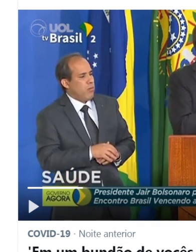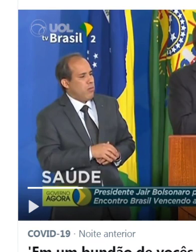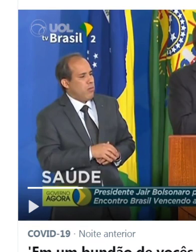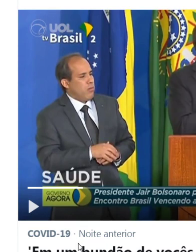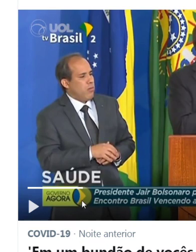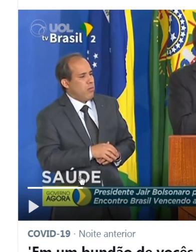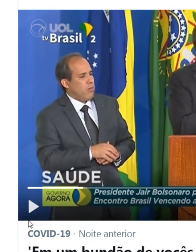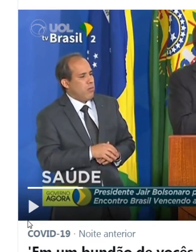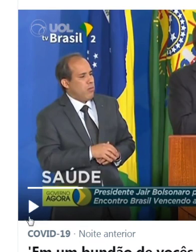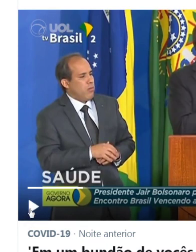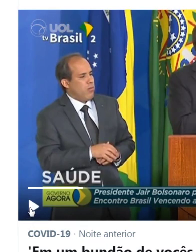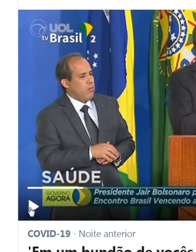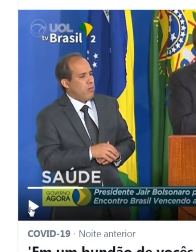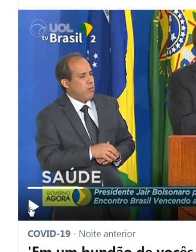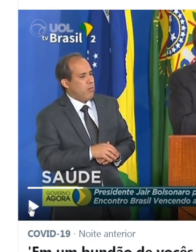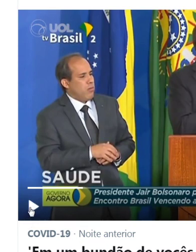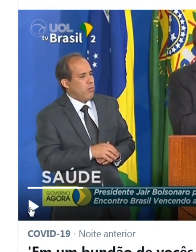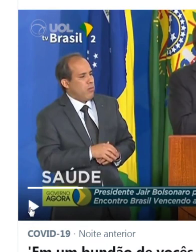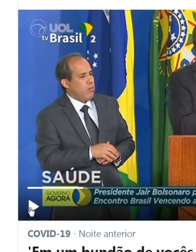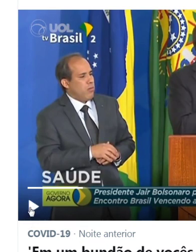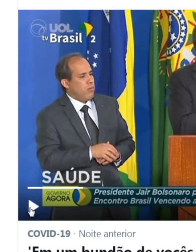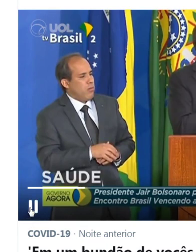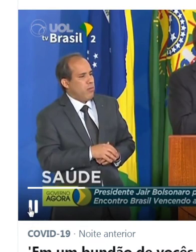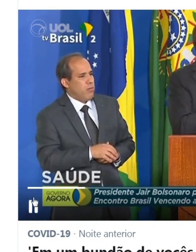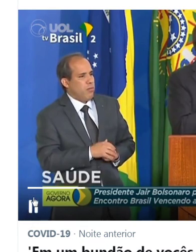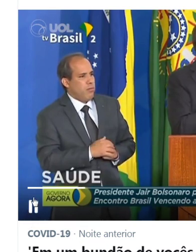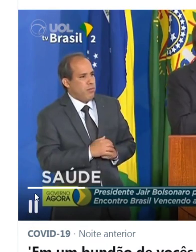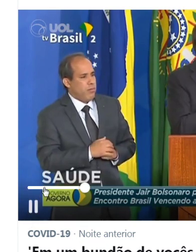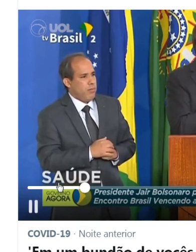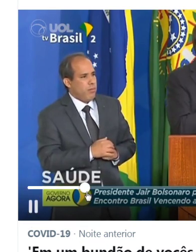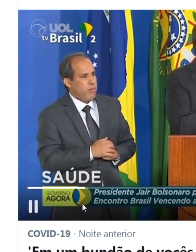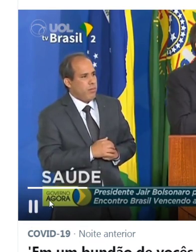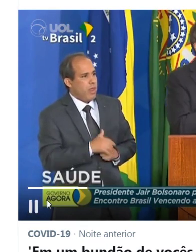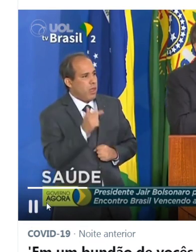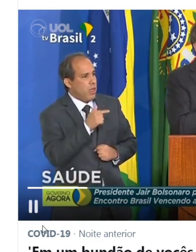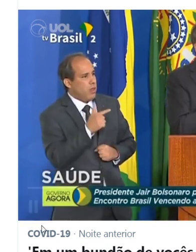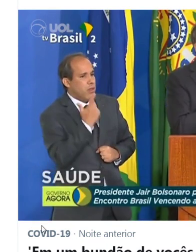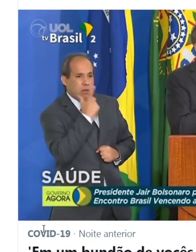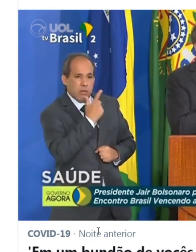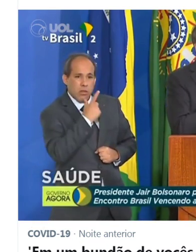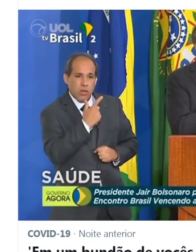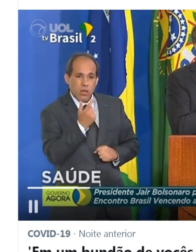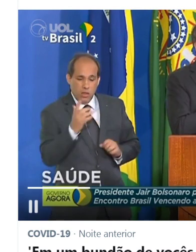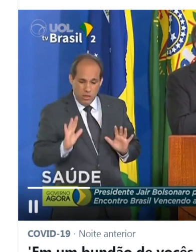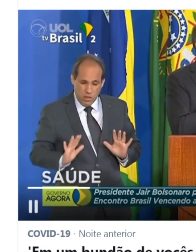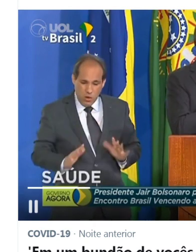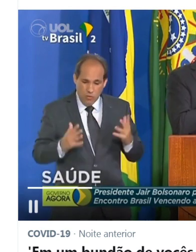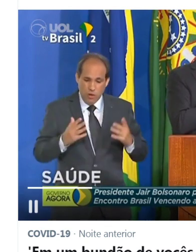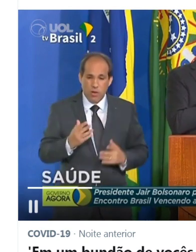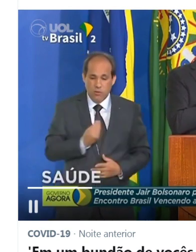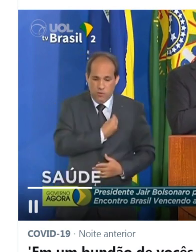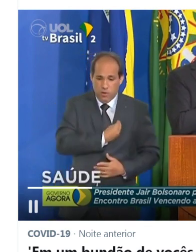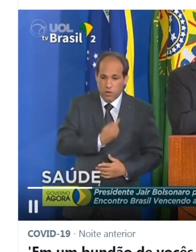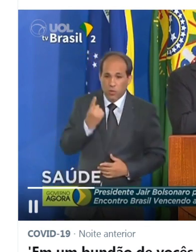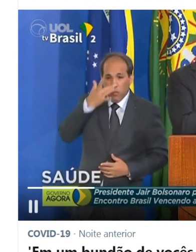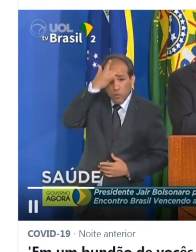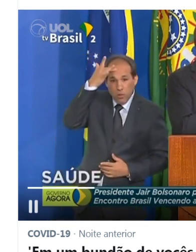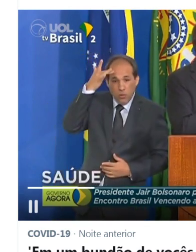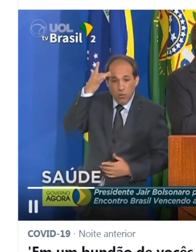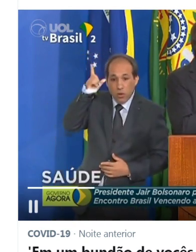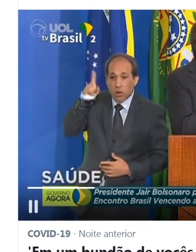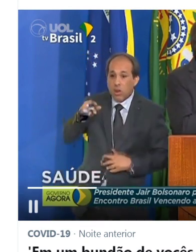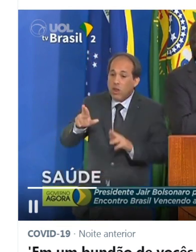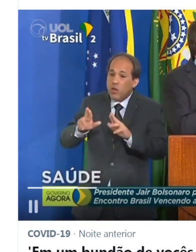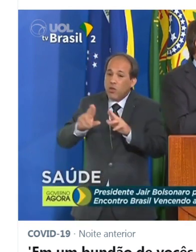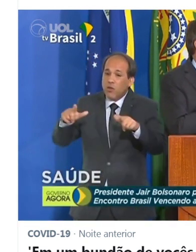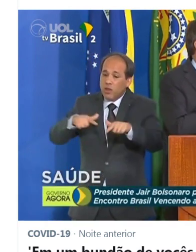De repente nós somos os errados. Nós somos os analfabetos funcionais. É. Vamos lá, de novo. Isso aqui é porque eu salvei a vida de uma pessoa um dia. Diferentemente